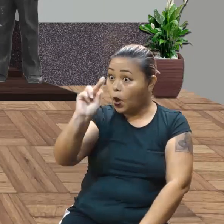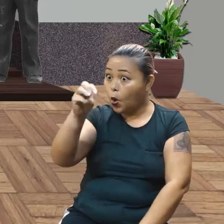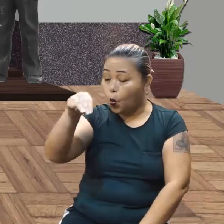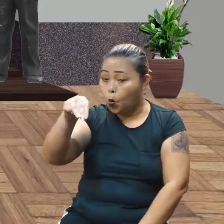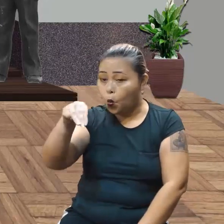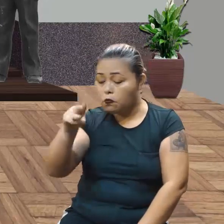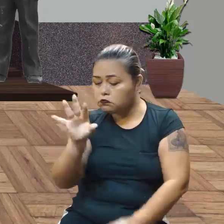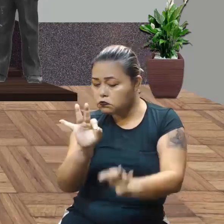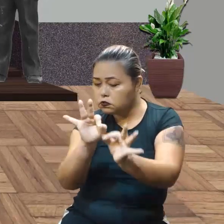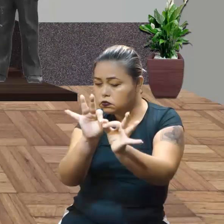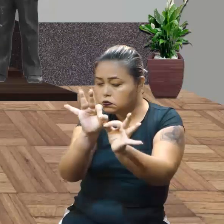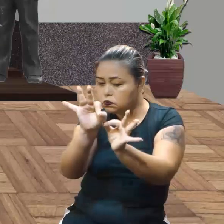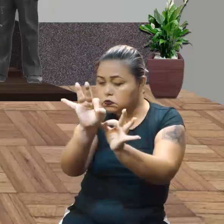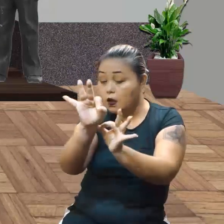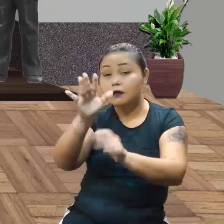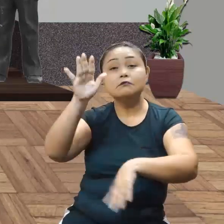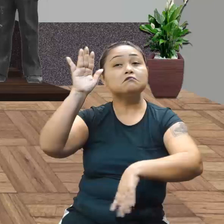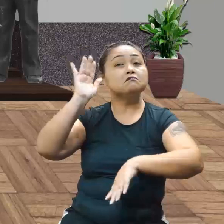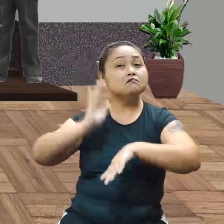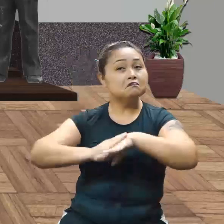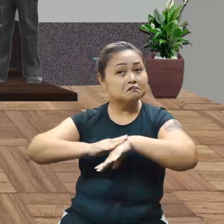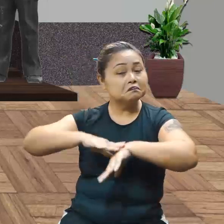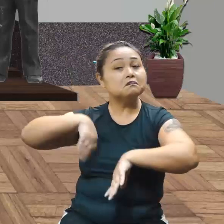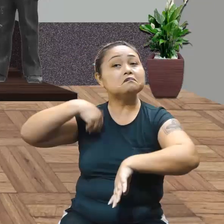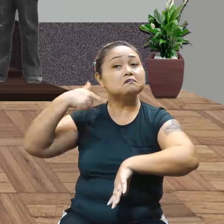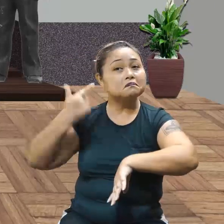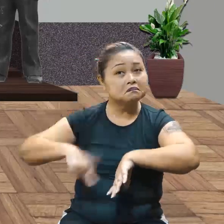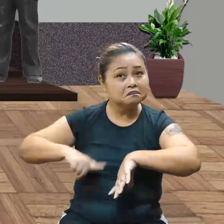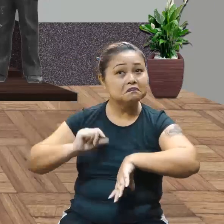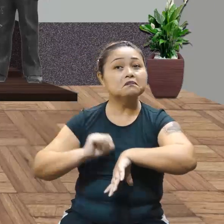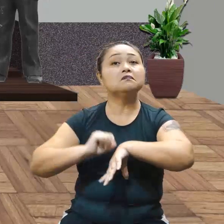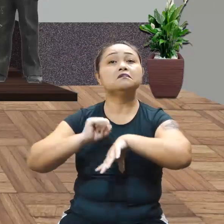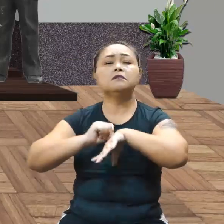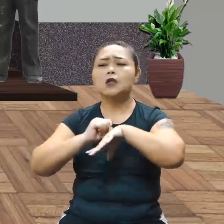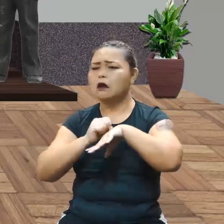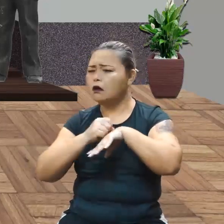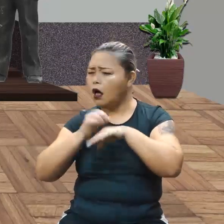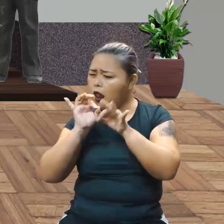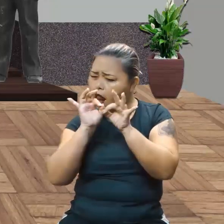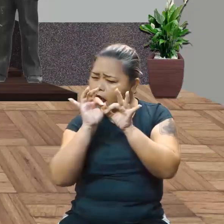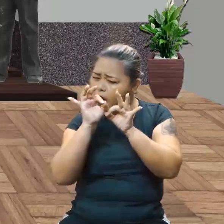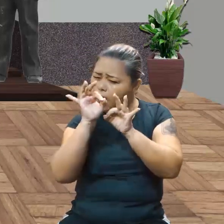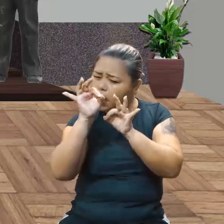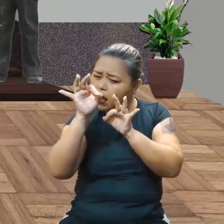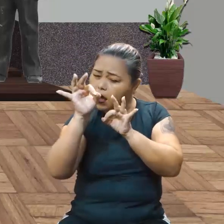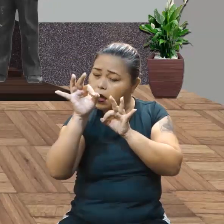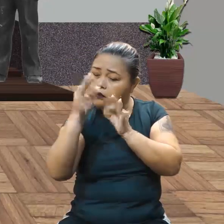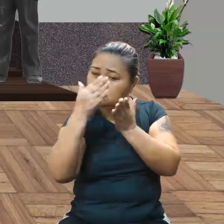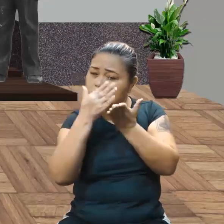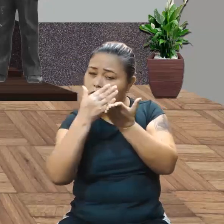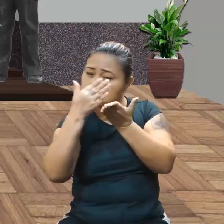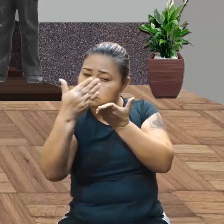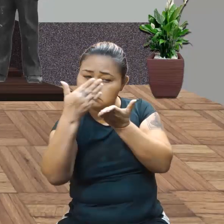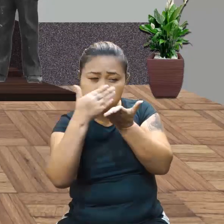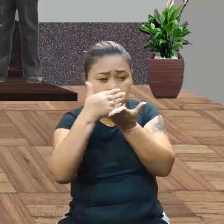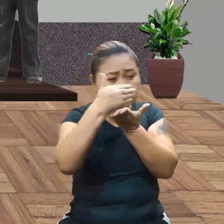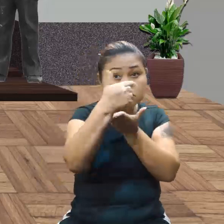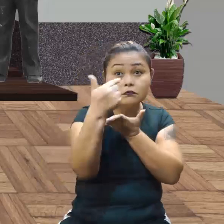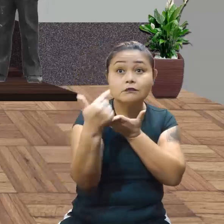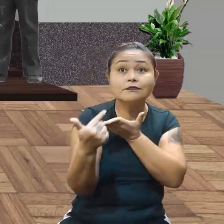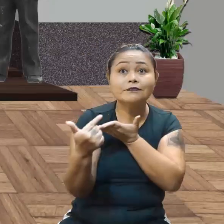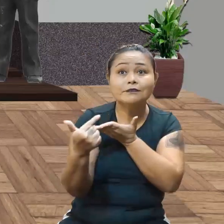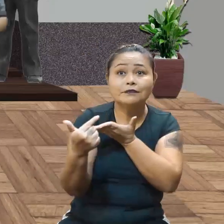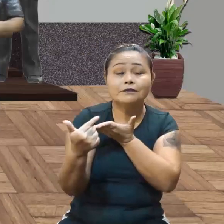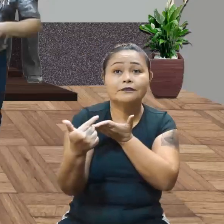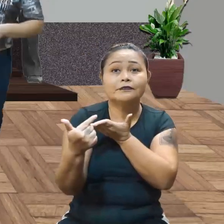Mais uma vez, a expedição aí, ela vai pegar agora um trecho bem grande, ela vai se dividir em 2. Aí nós